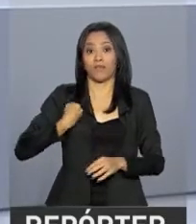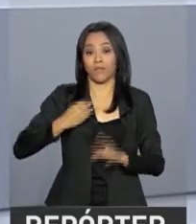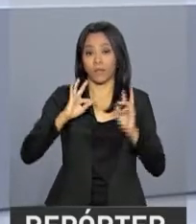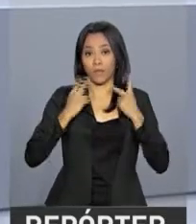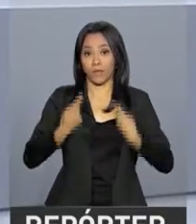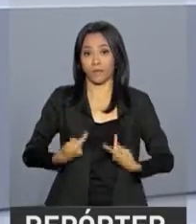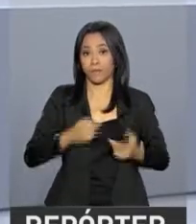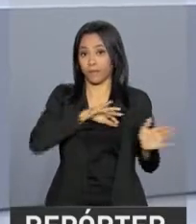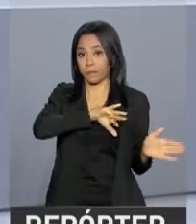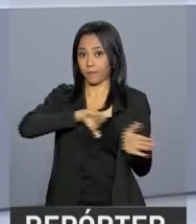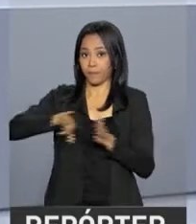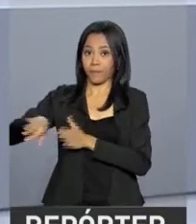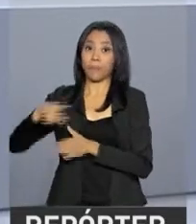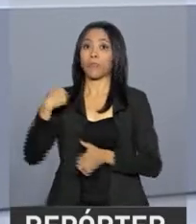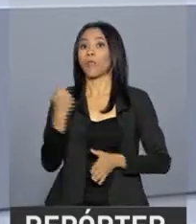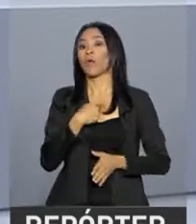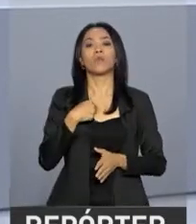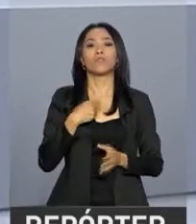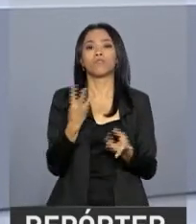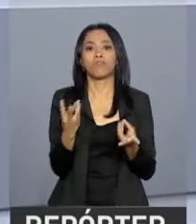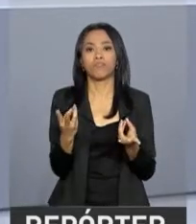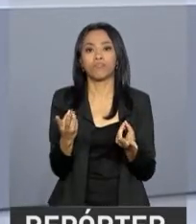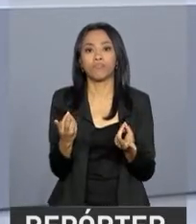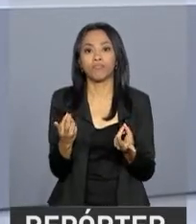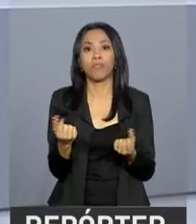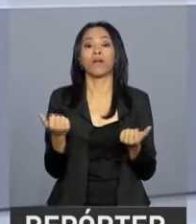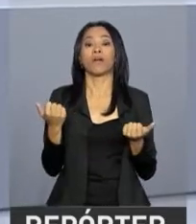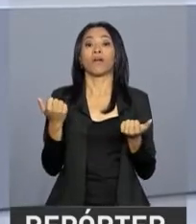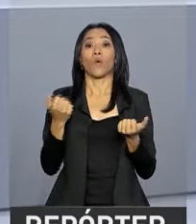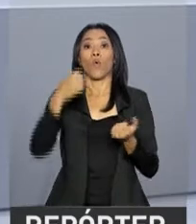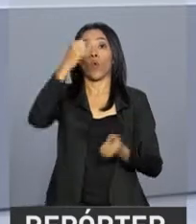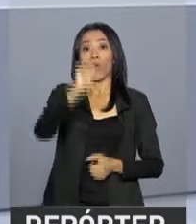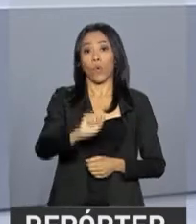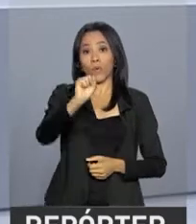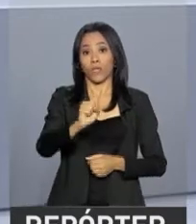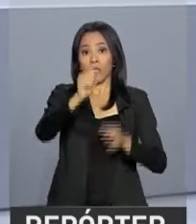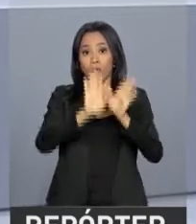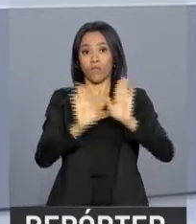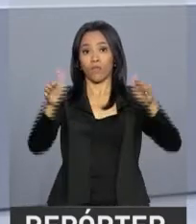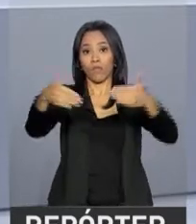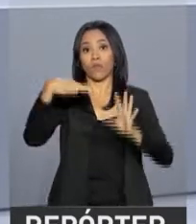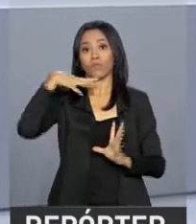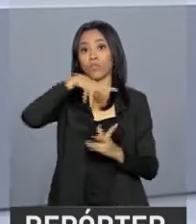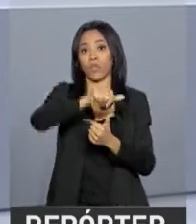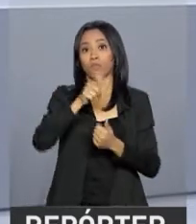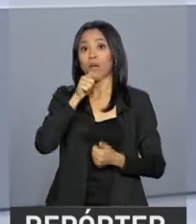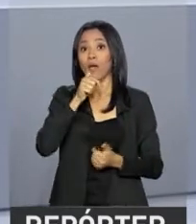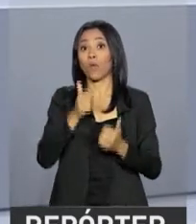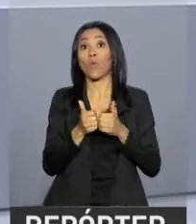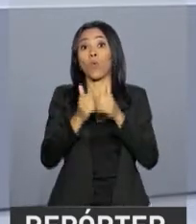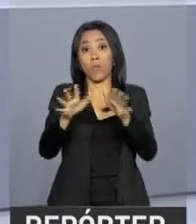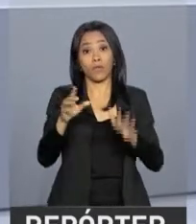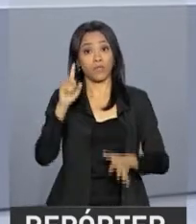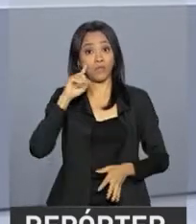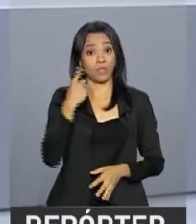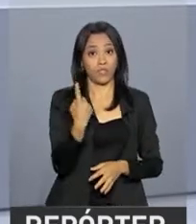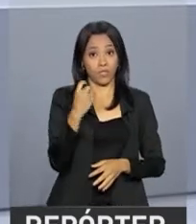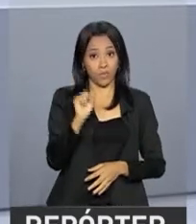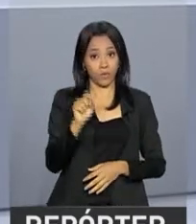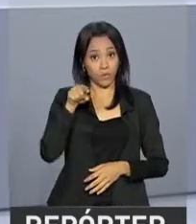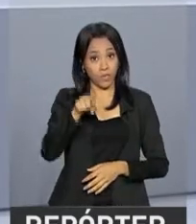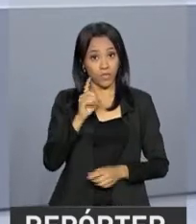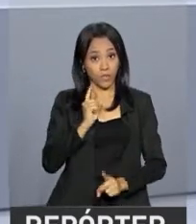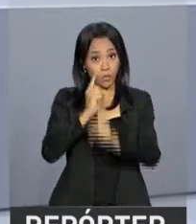contagem regressiva para o 8º fórum mundial da água o encontro começa no próximo dia 18 nesta edição o